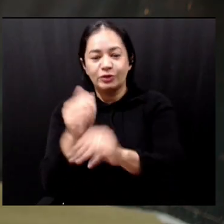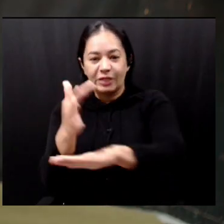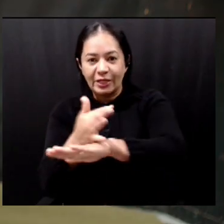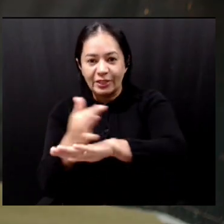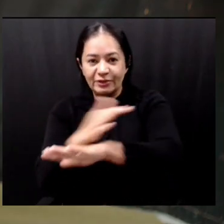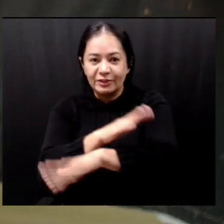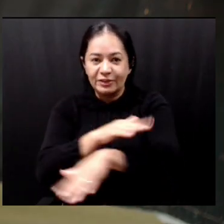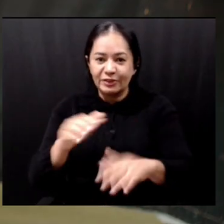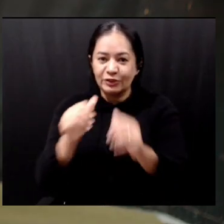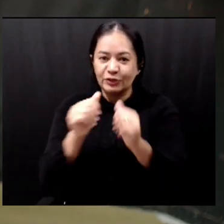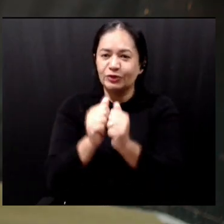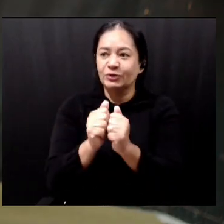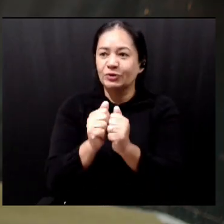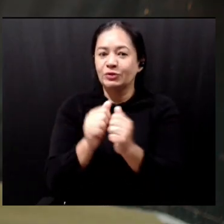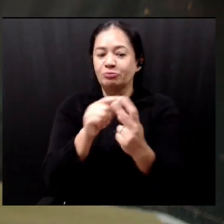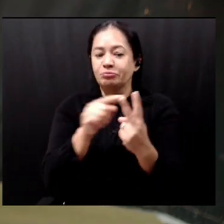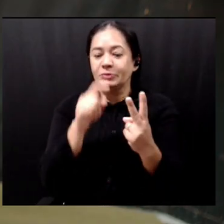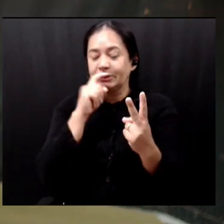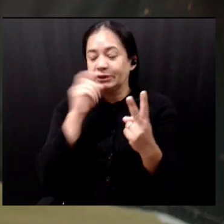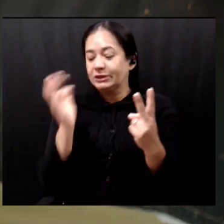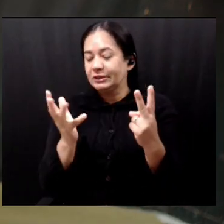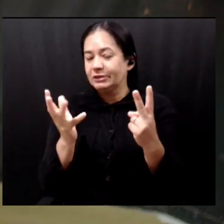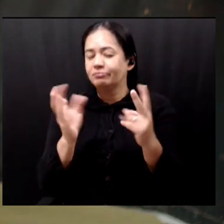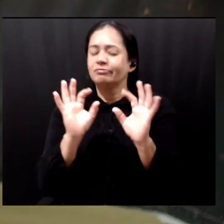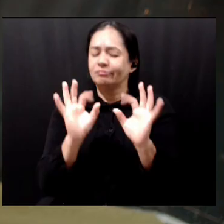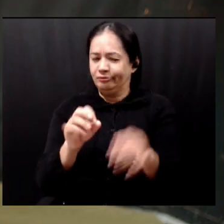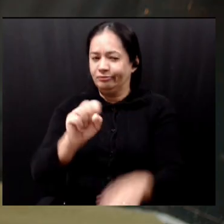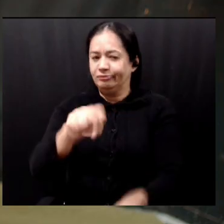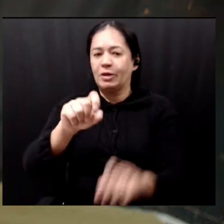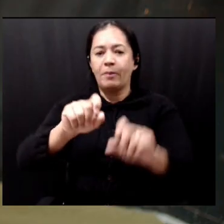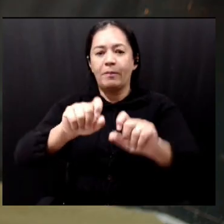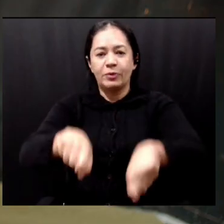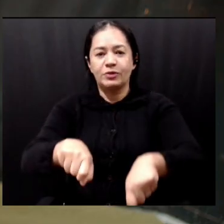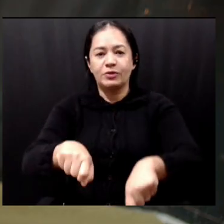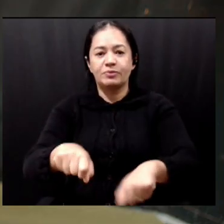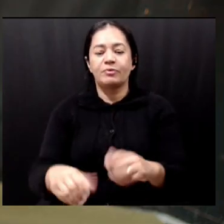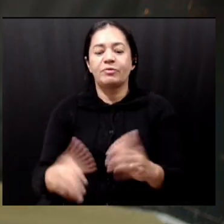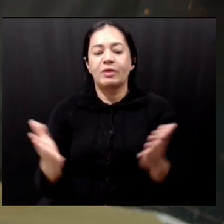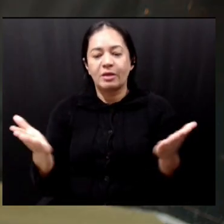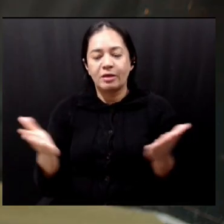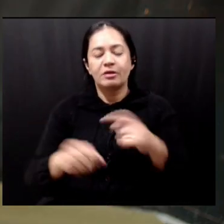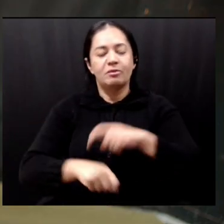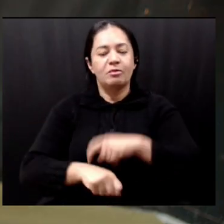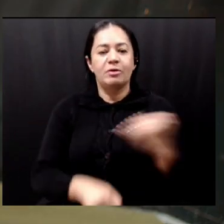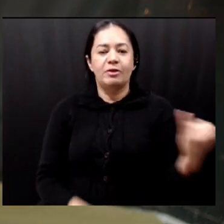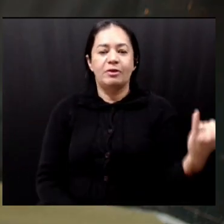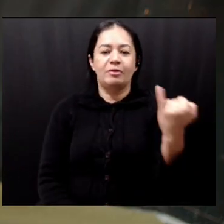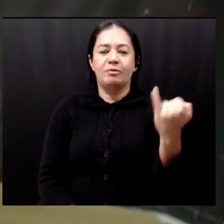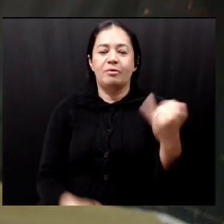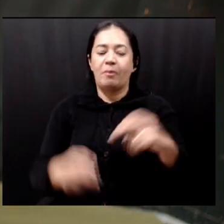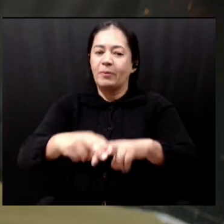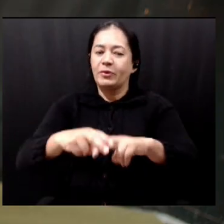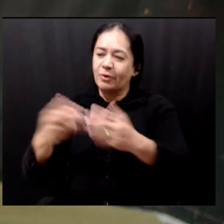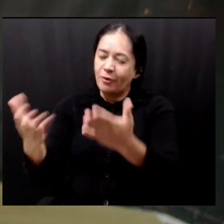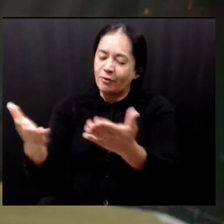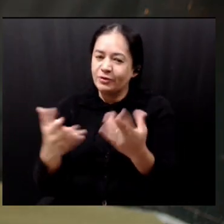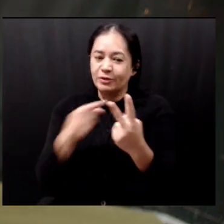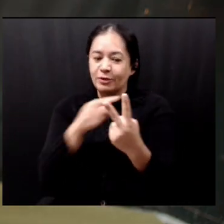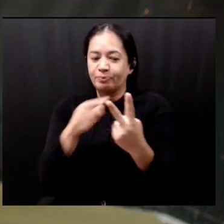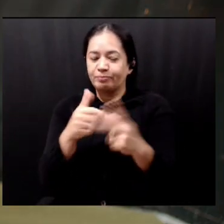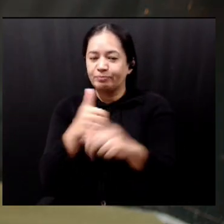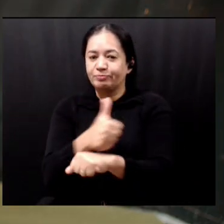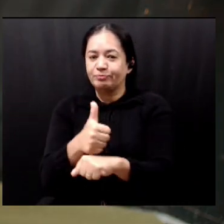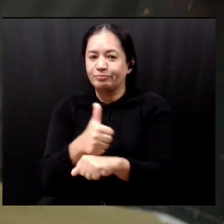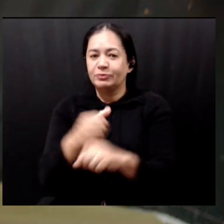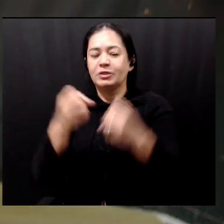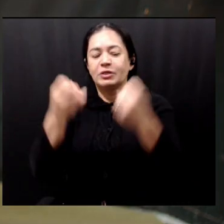tenho certeza que dá certo, tá? E é muito importante esse momento, por isso a gente convidou essas profissionais que vão falar sobre a questão do comportamento, né,